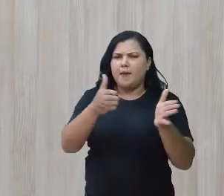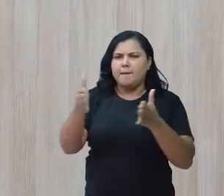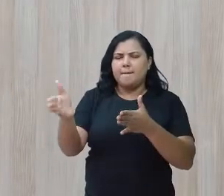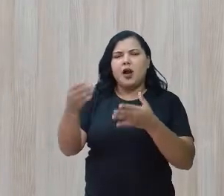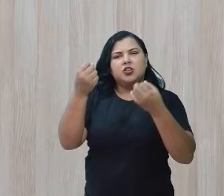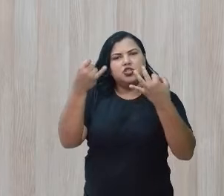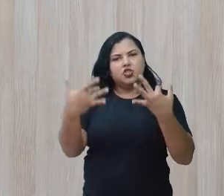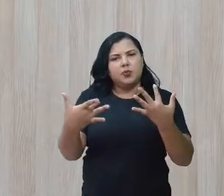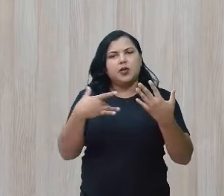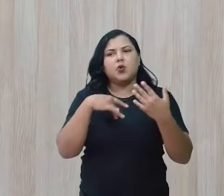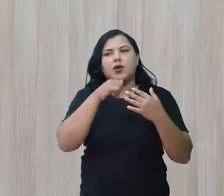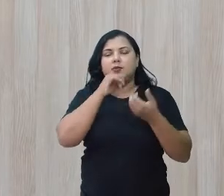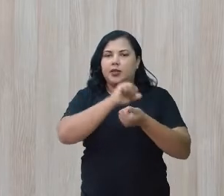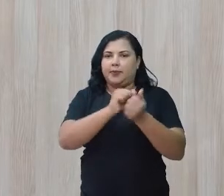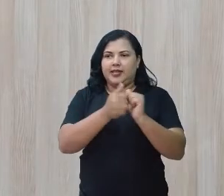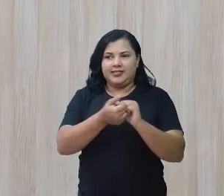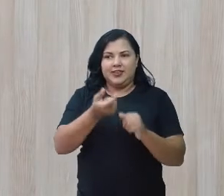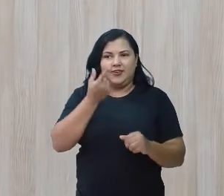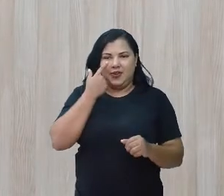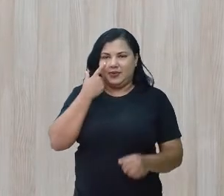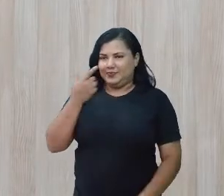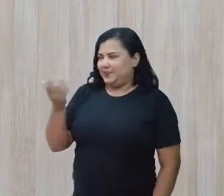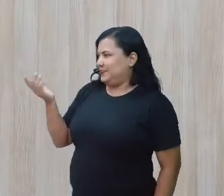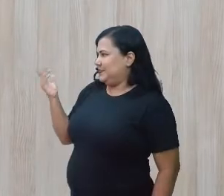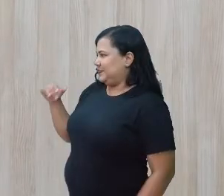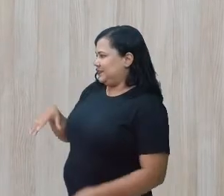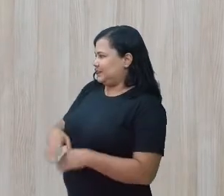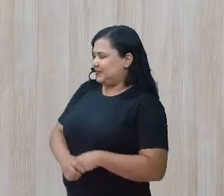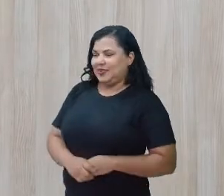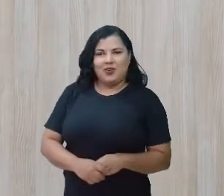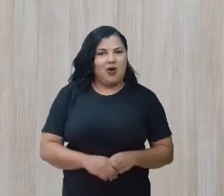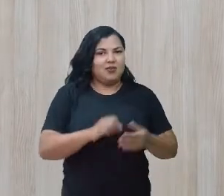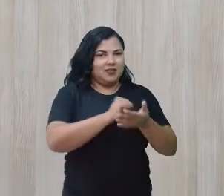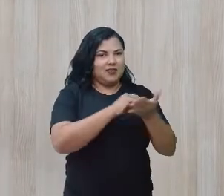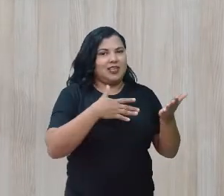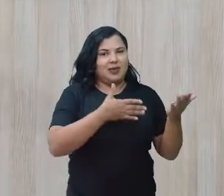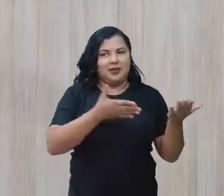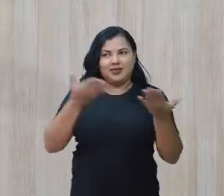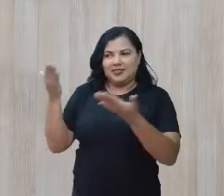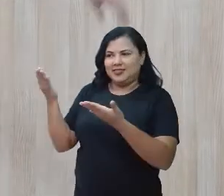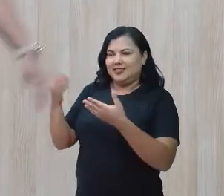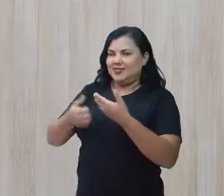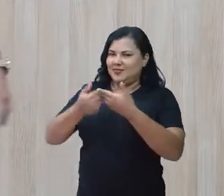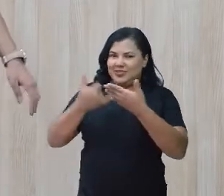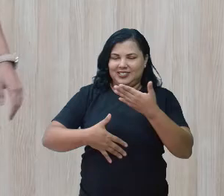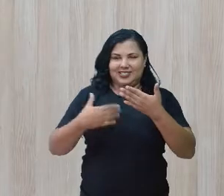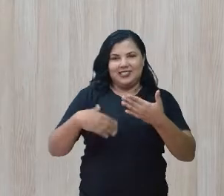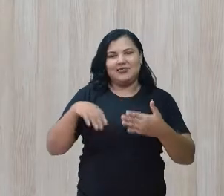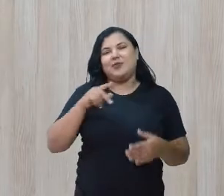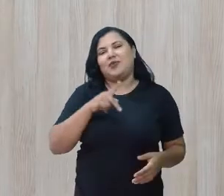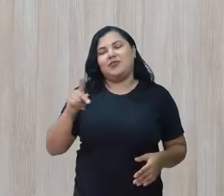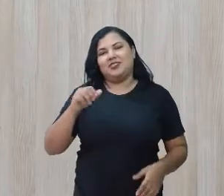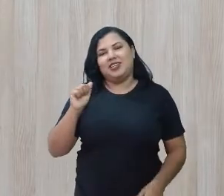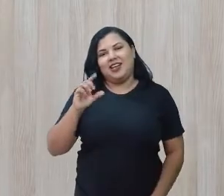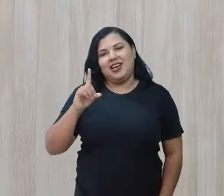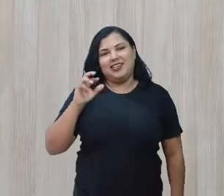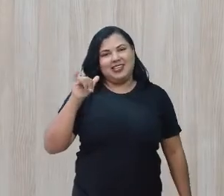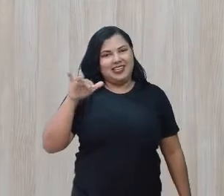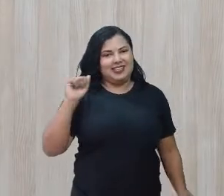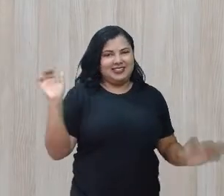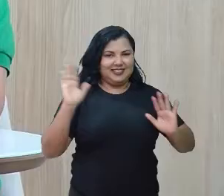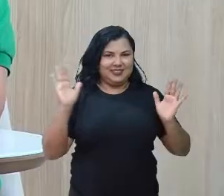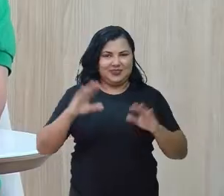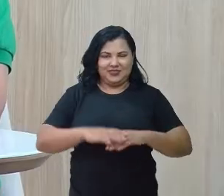falou um monte sobre adequação, então vamos ver qual é a atividade de hoje. Mas antes, vamos passar no chat, para a professora Adriana falar como é que foi e se